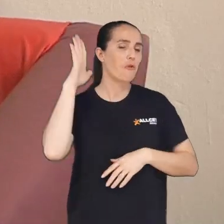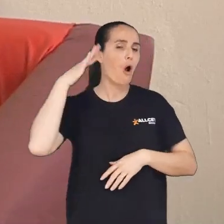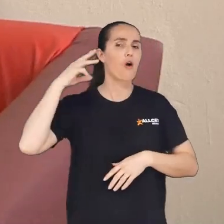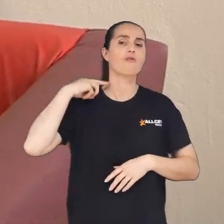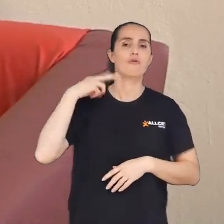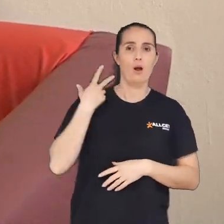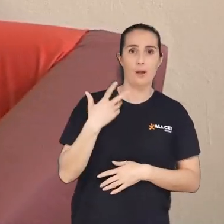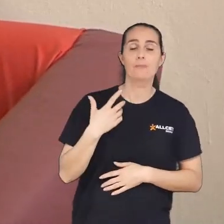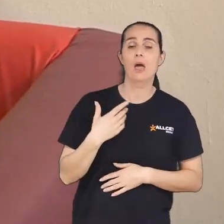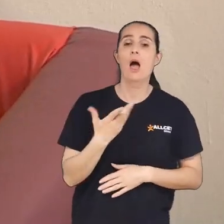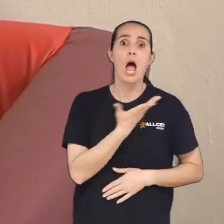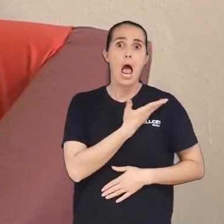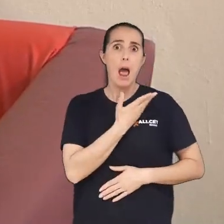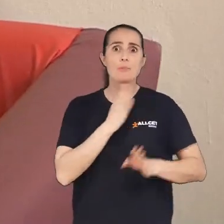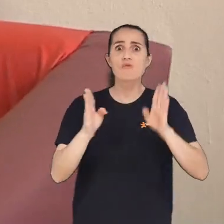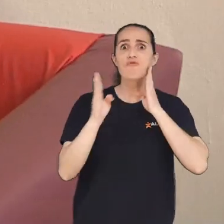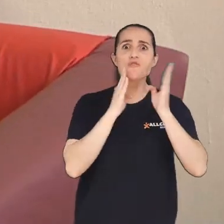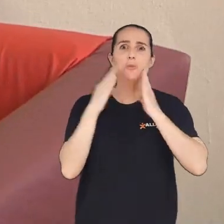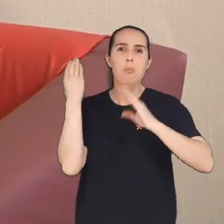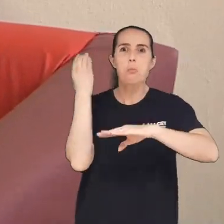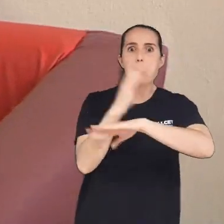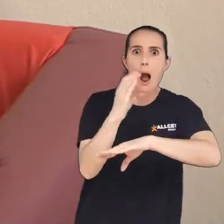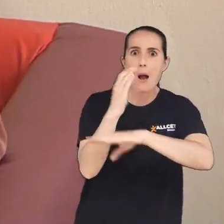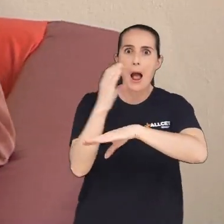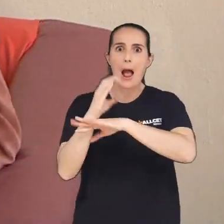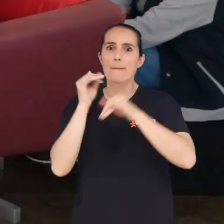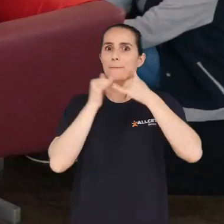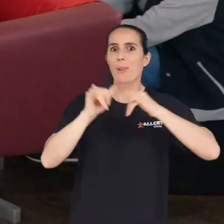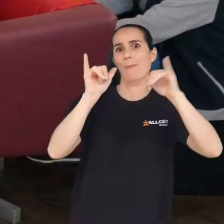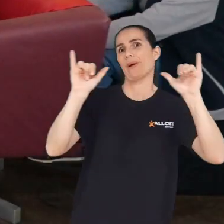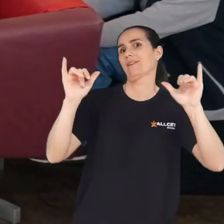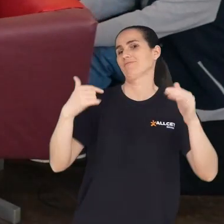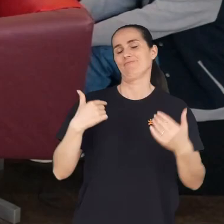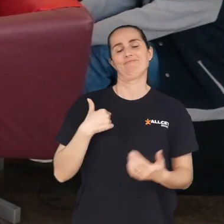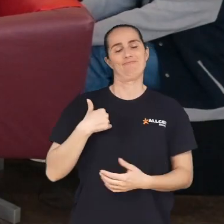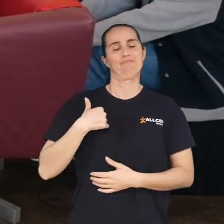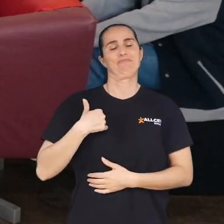escreveu no Facebook, já divulgou e já foi, aí não tinha mais como escapar.